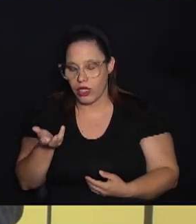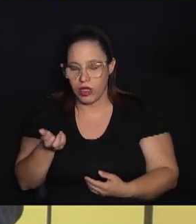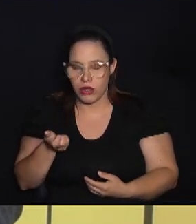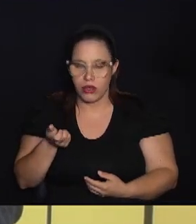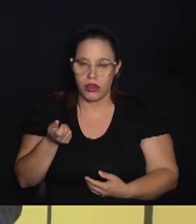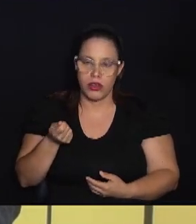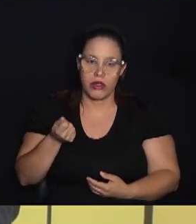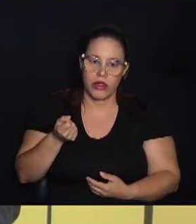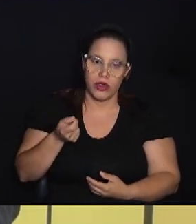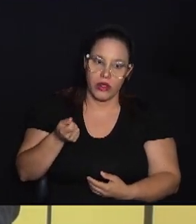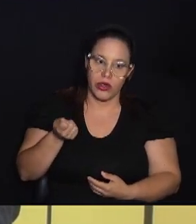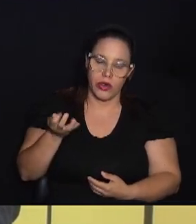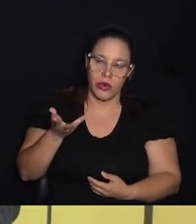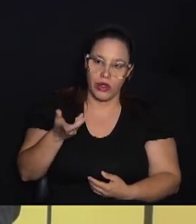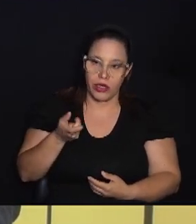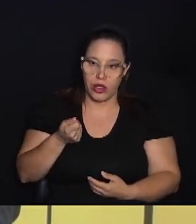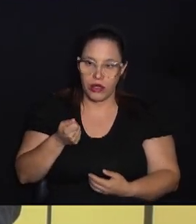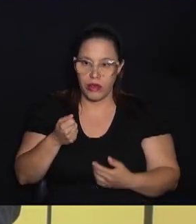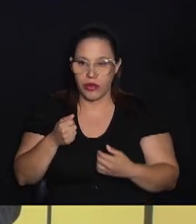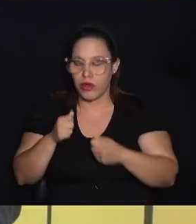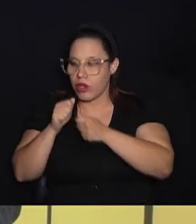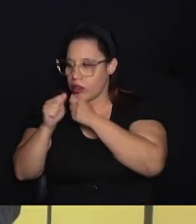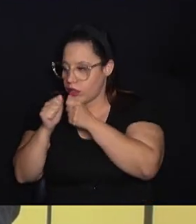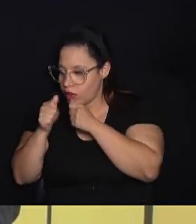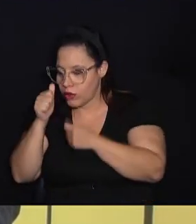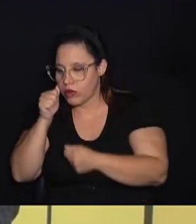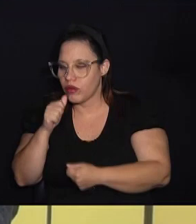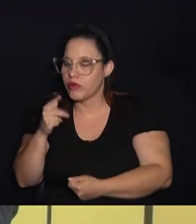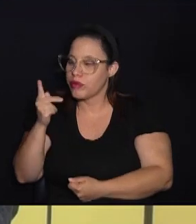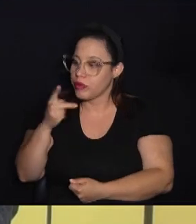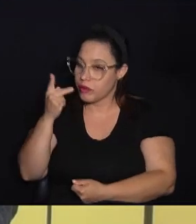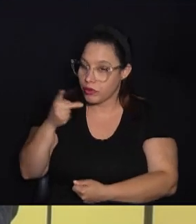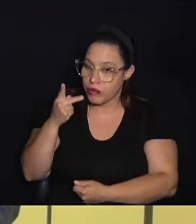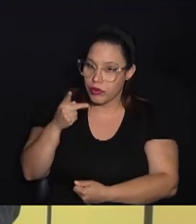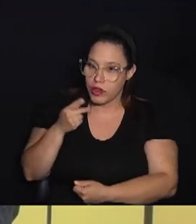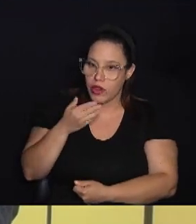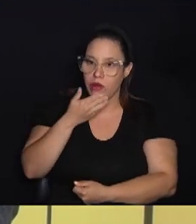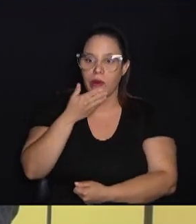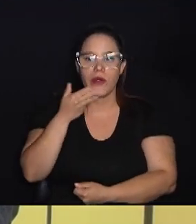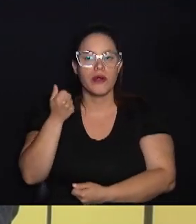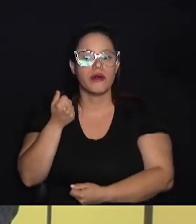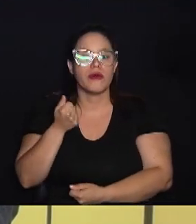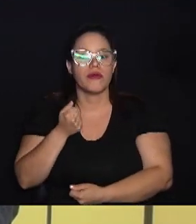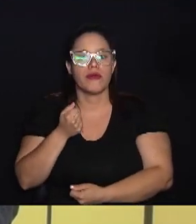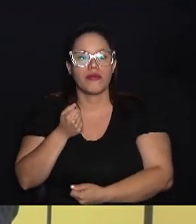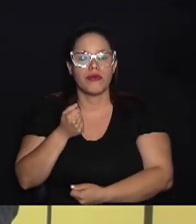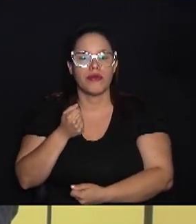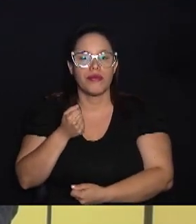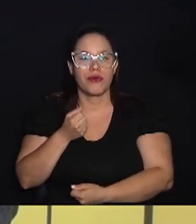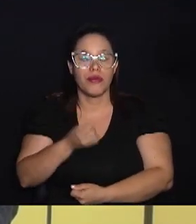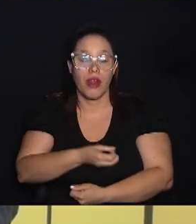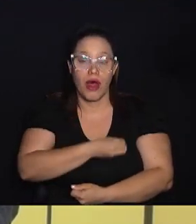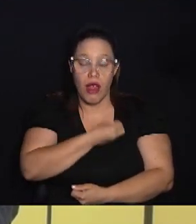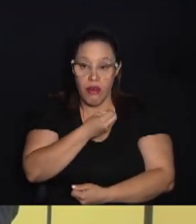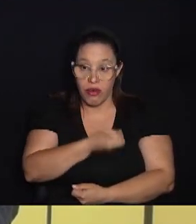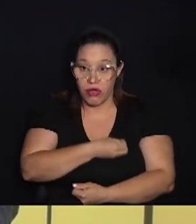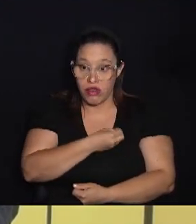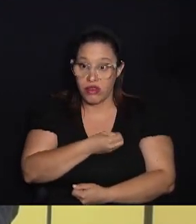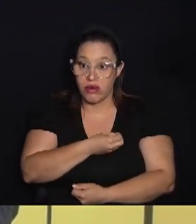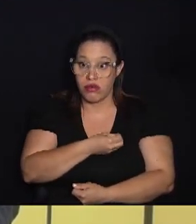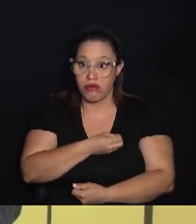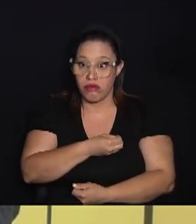entrevistou as mulheres também e elas conseguiram falar que melhoraram a a qualidade de vida melhoraram